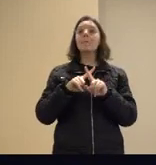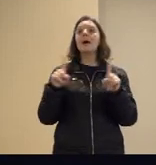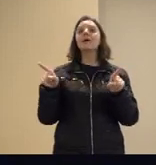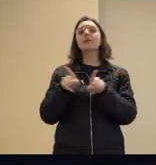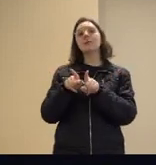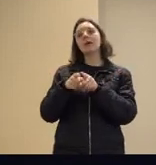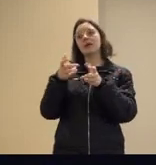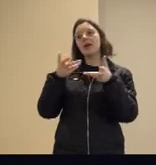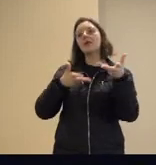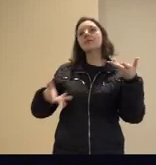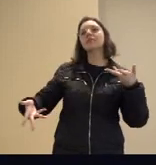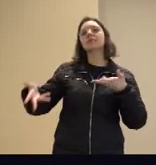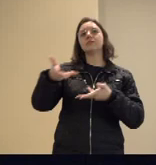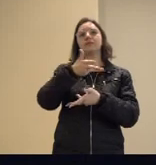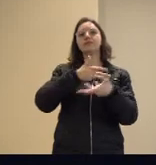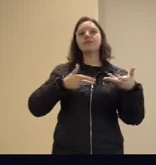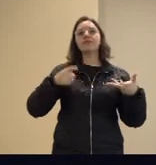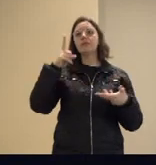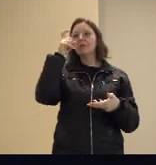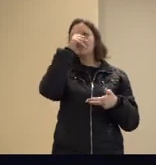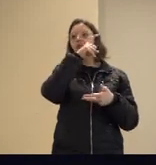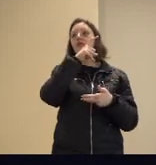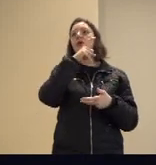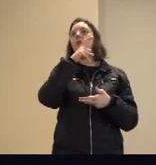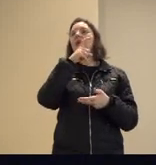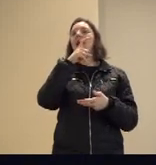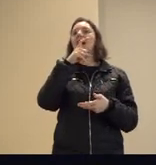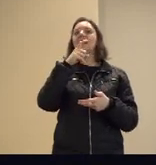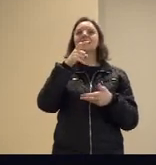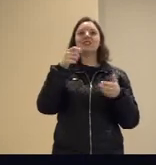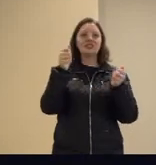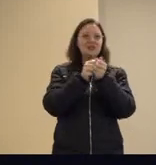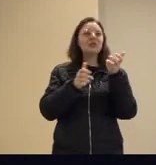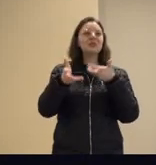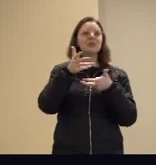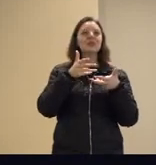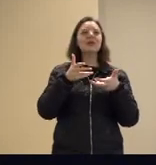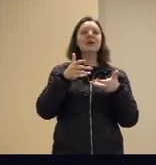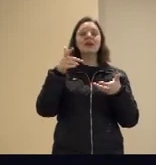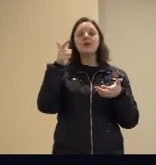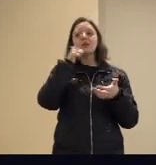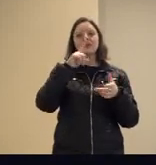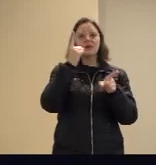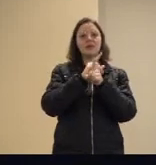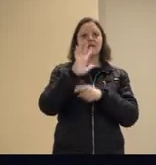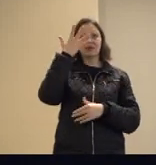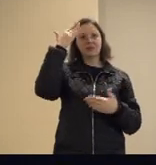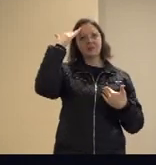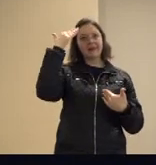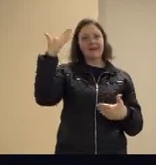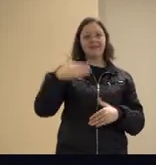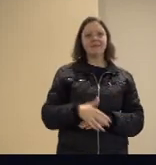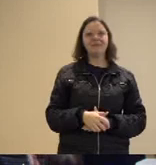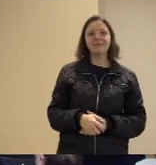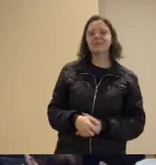a compartilhar as dificuldades e encontrar, principalmente, as soluções. Obrigado.